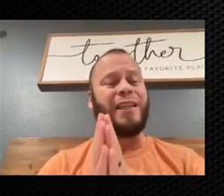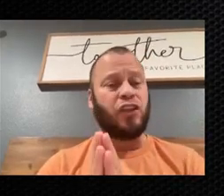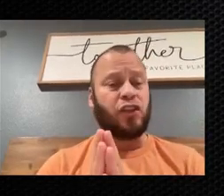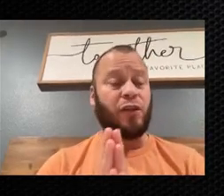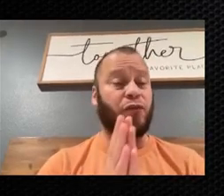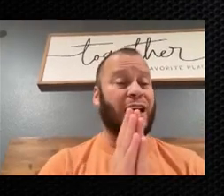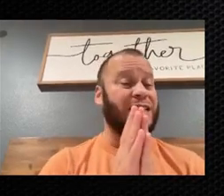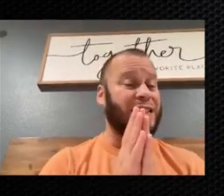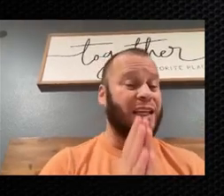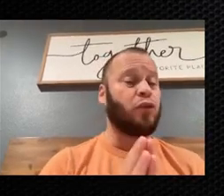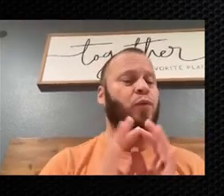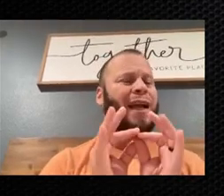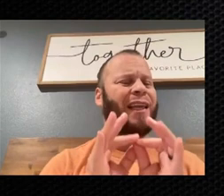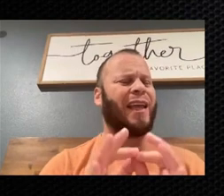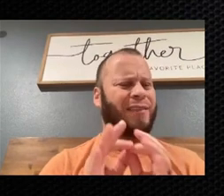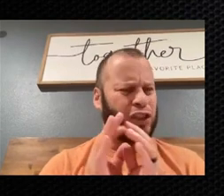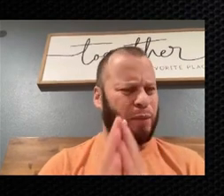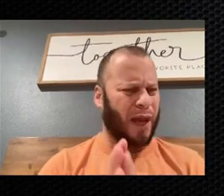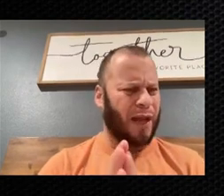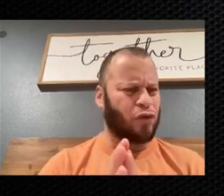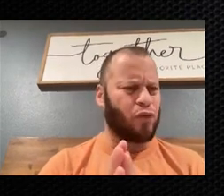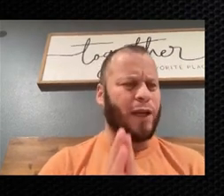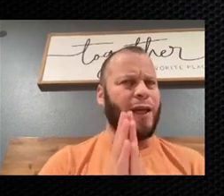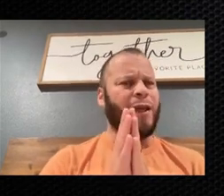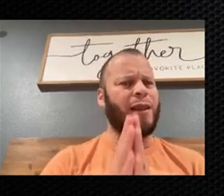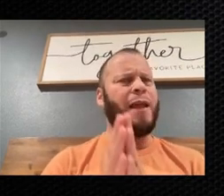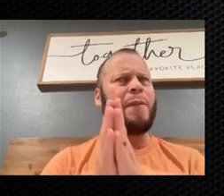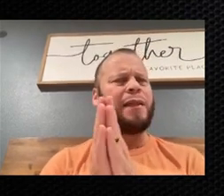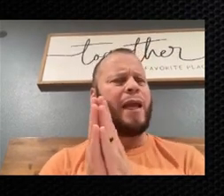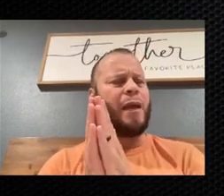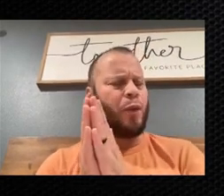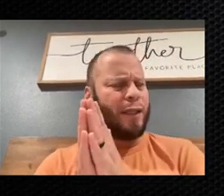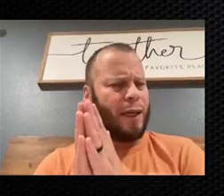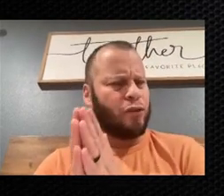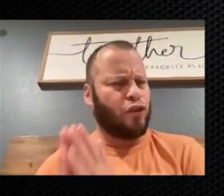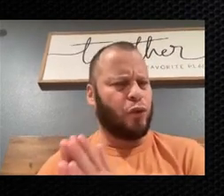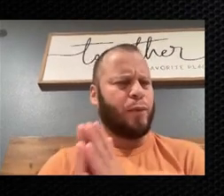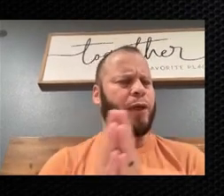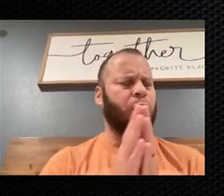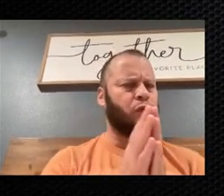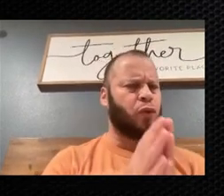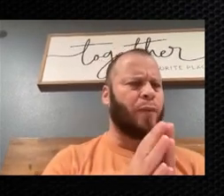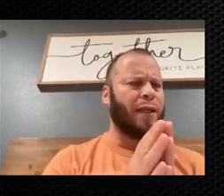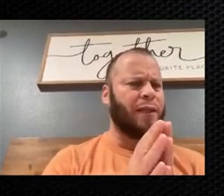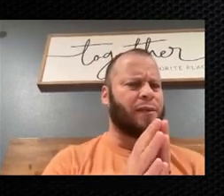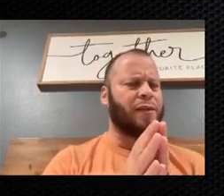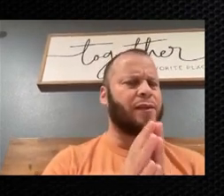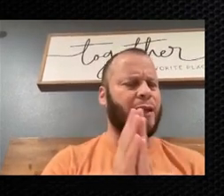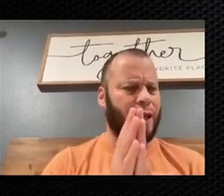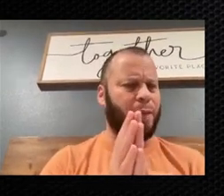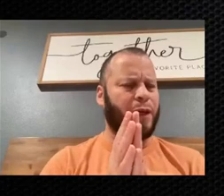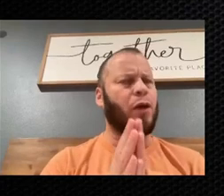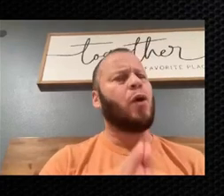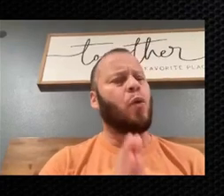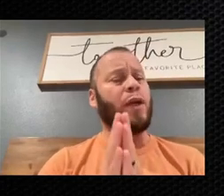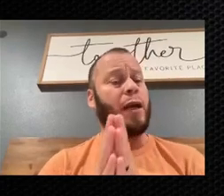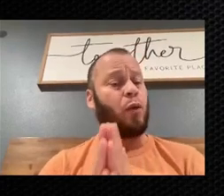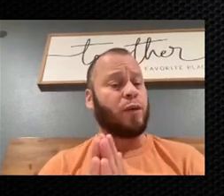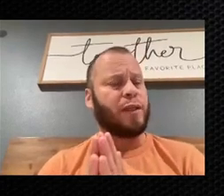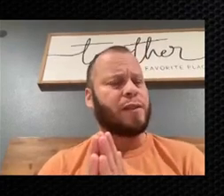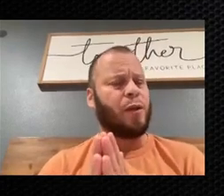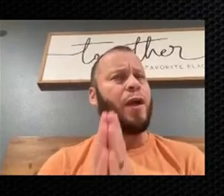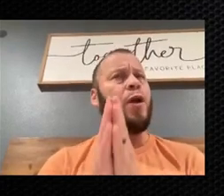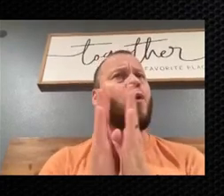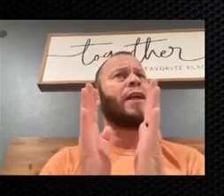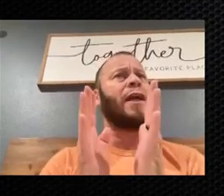globalista fazendo uma queda de braço lembra da época da Dilma e os globalistas lembra o